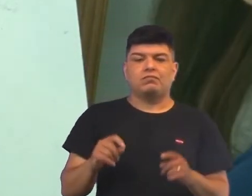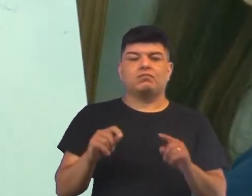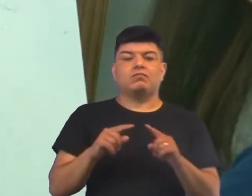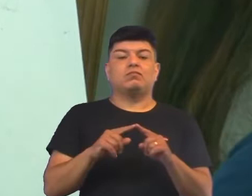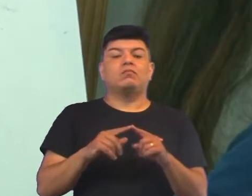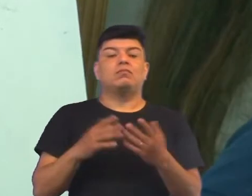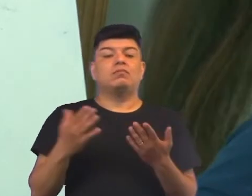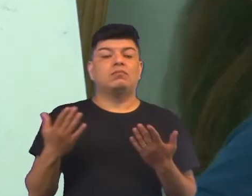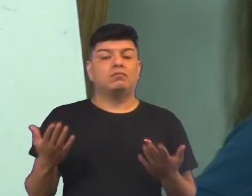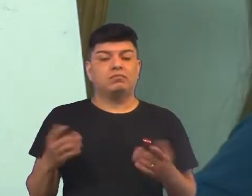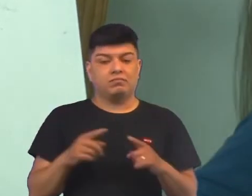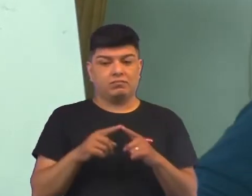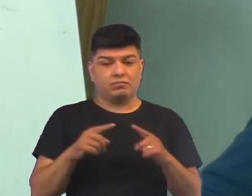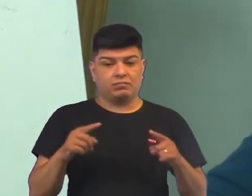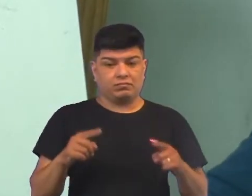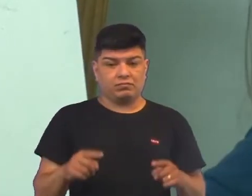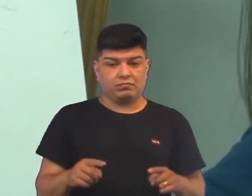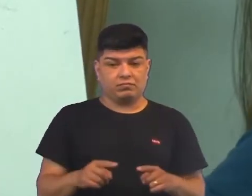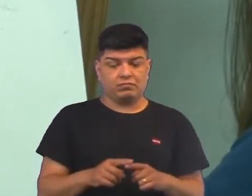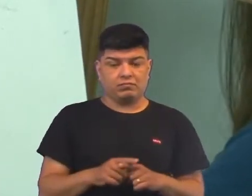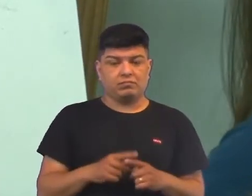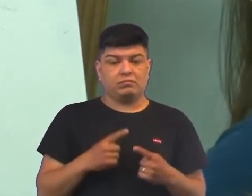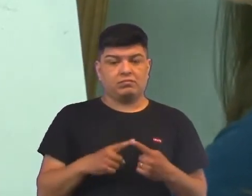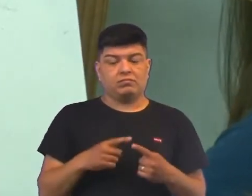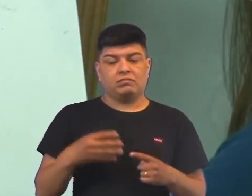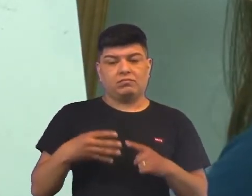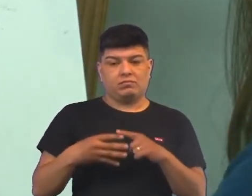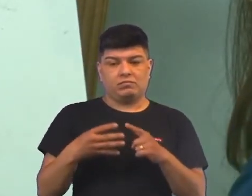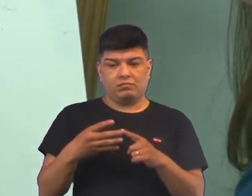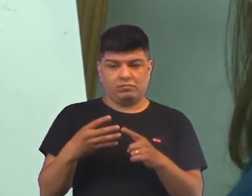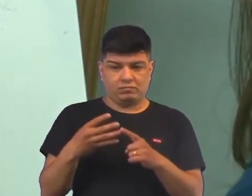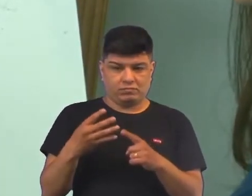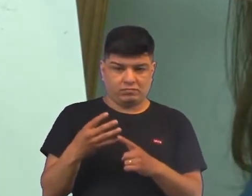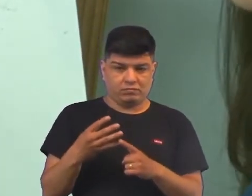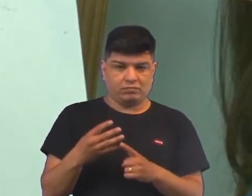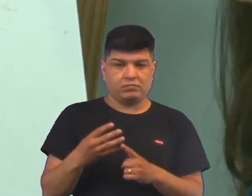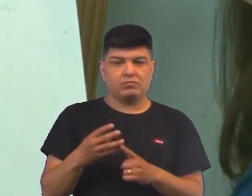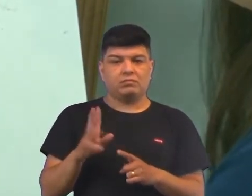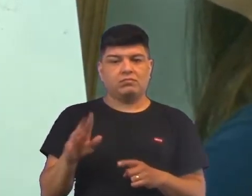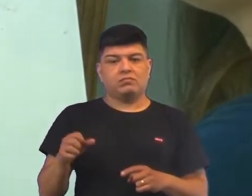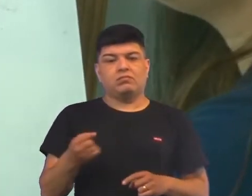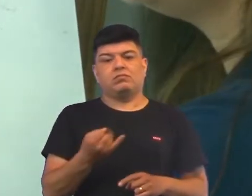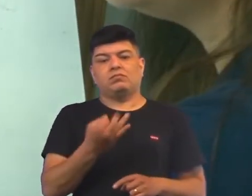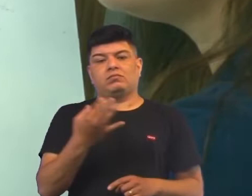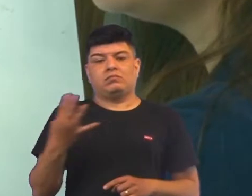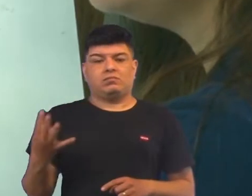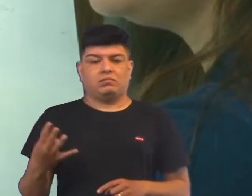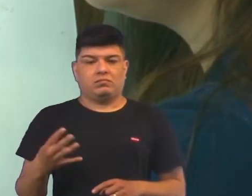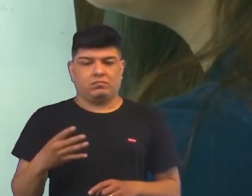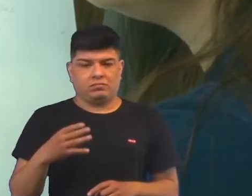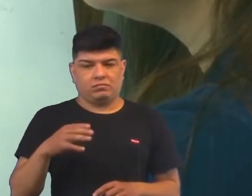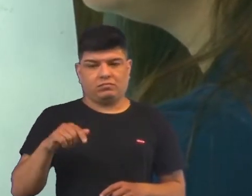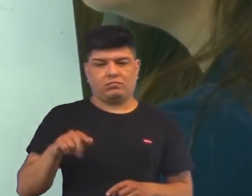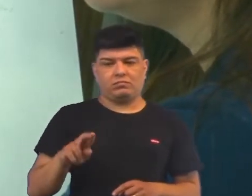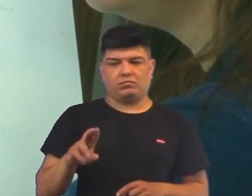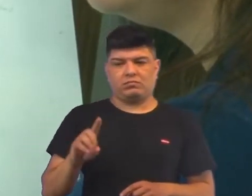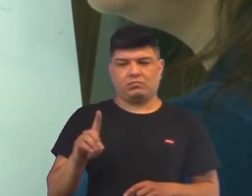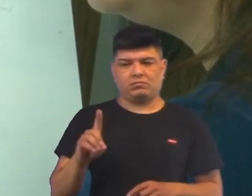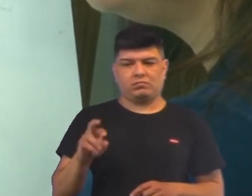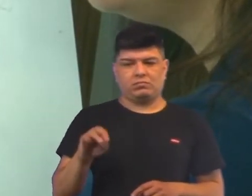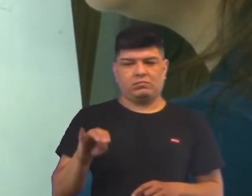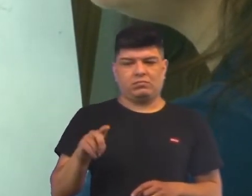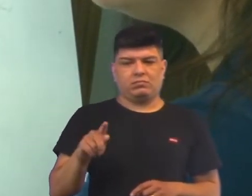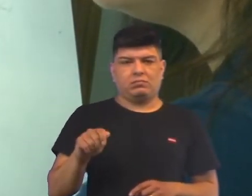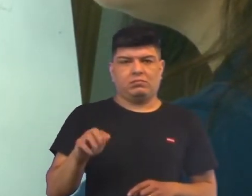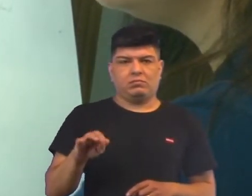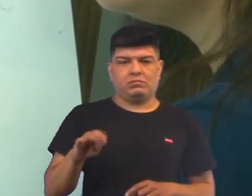triângulo. Aqui é um quadrilátero porque tem 4 lados, considerando o lado da figura. Então, eu ponho aqui quadrilátero.